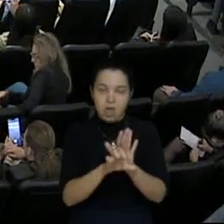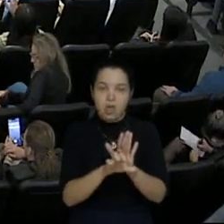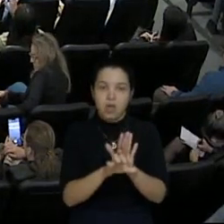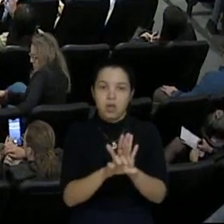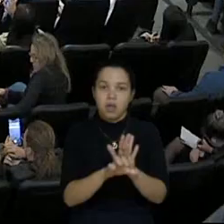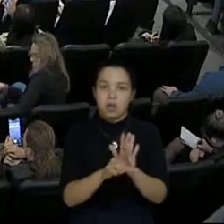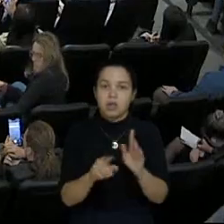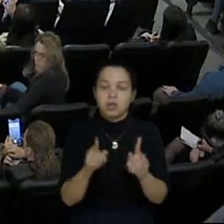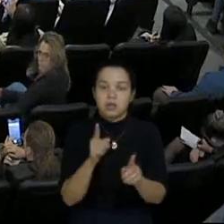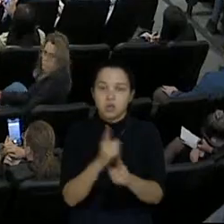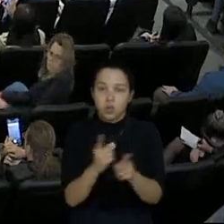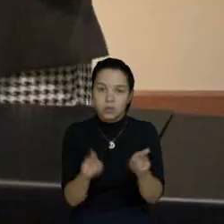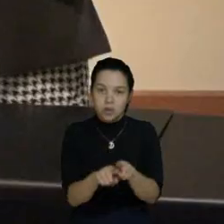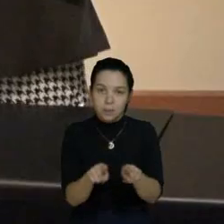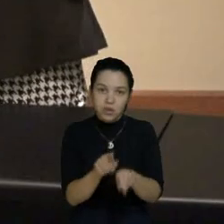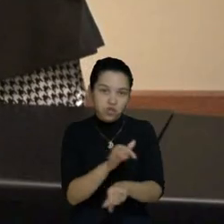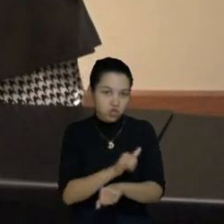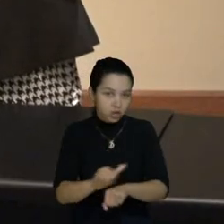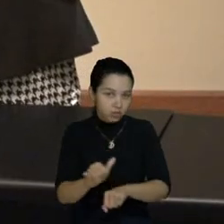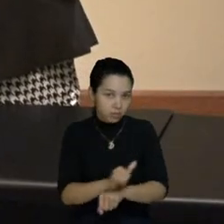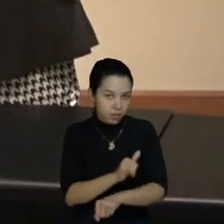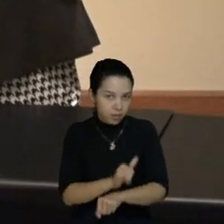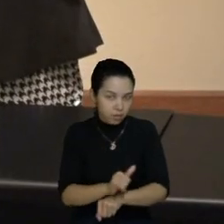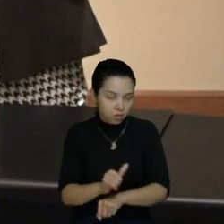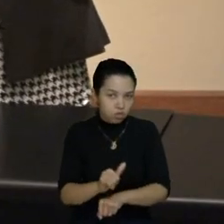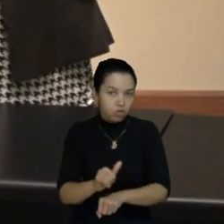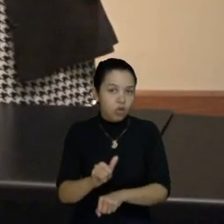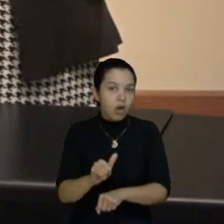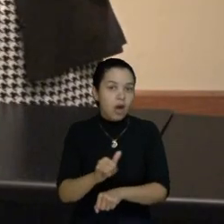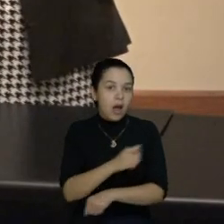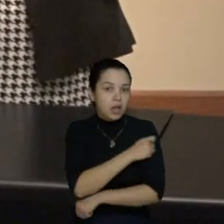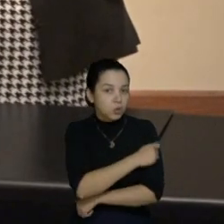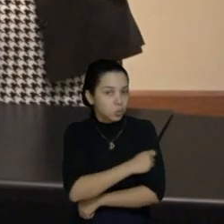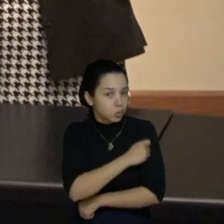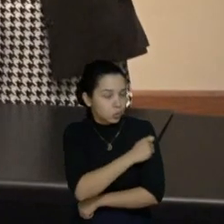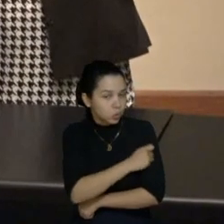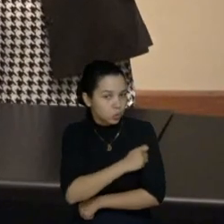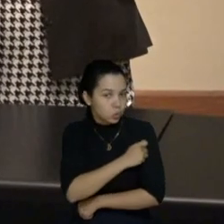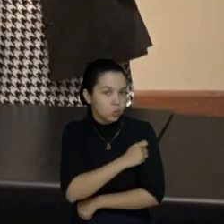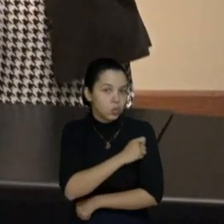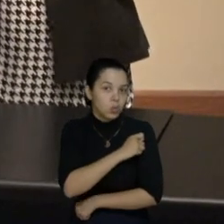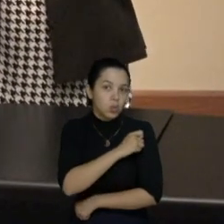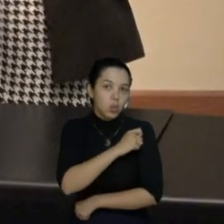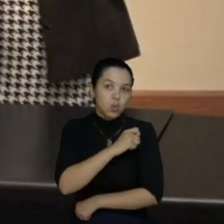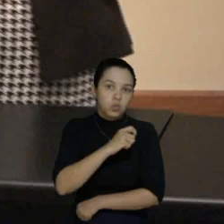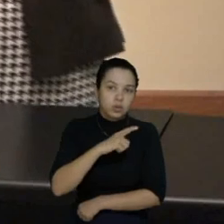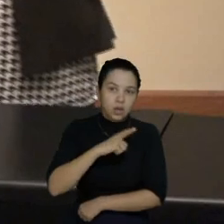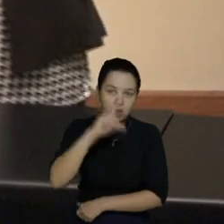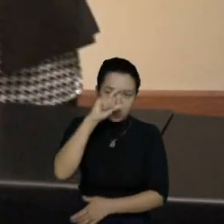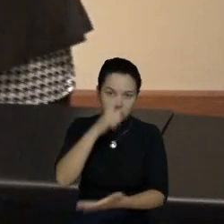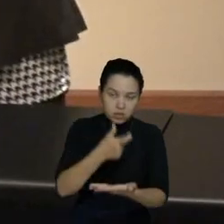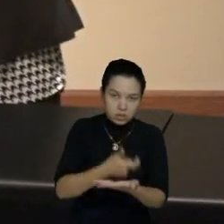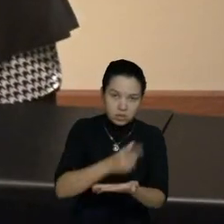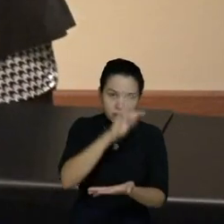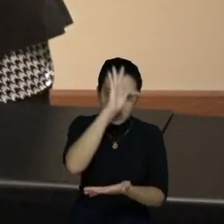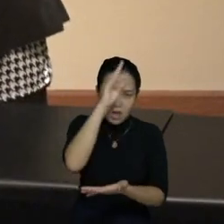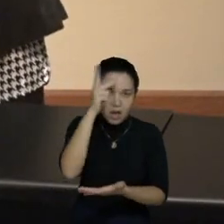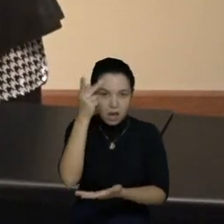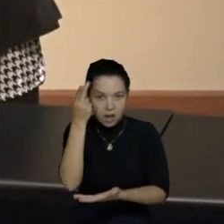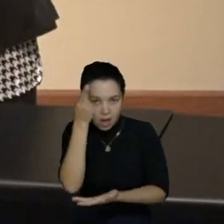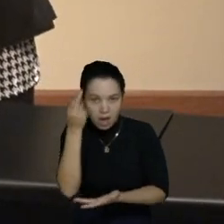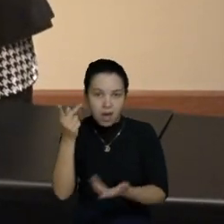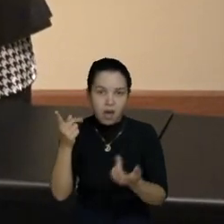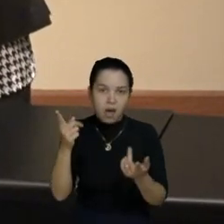encontrar lá também estratégias para alunos com dislexia TDH dificuldades de aprendizagem que vocês podem